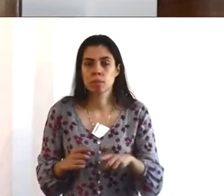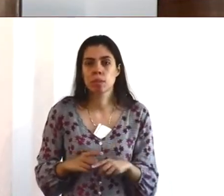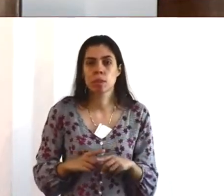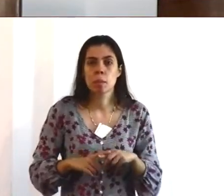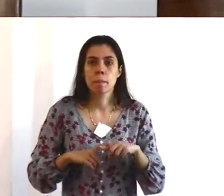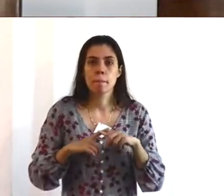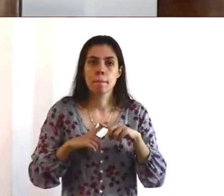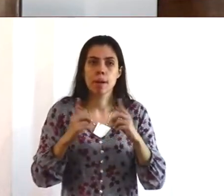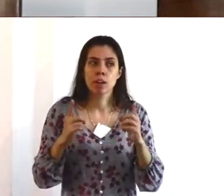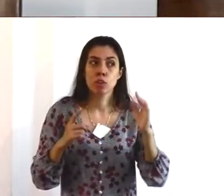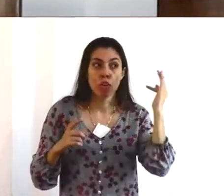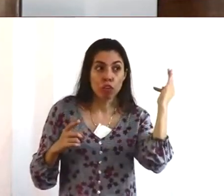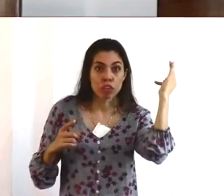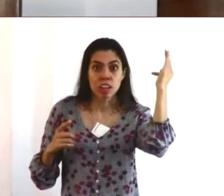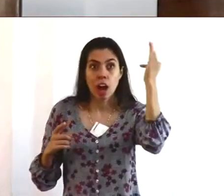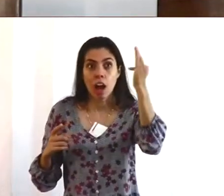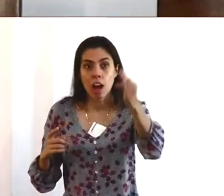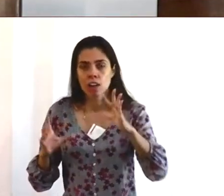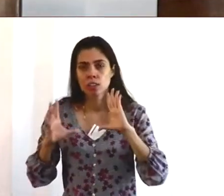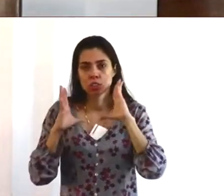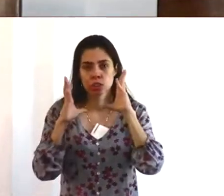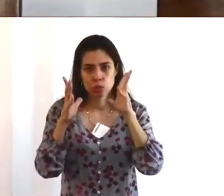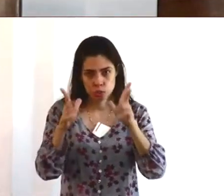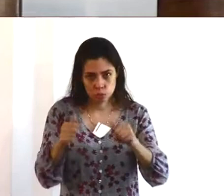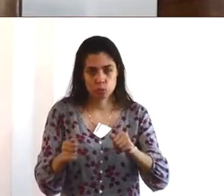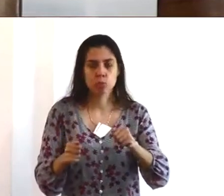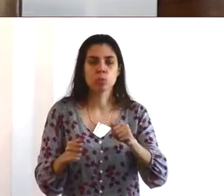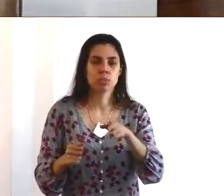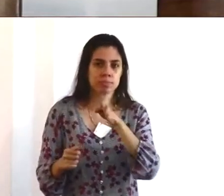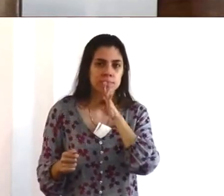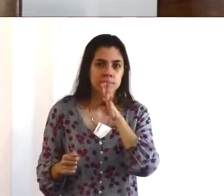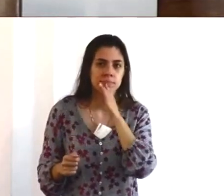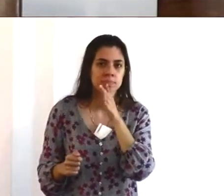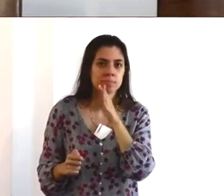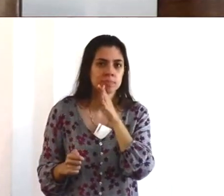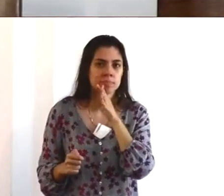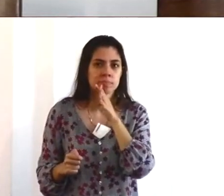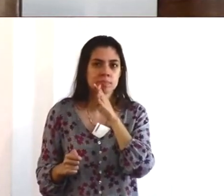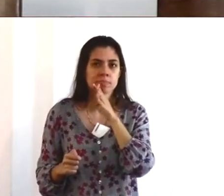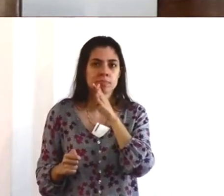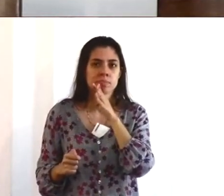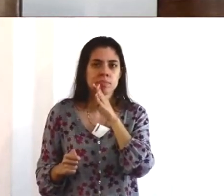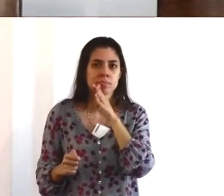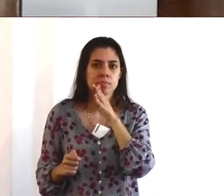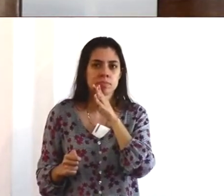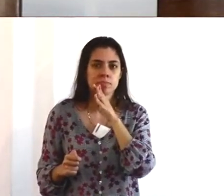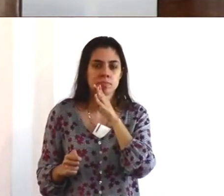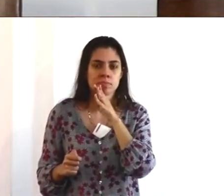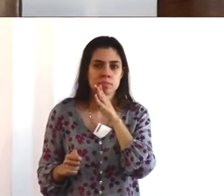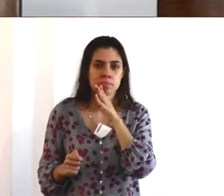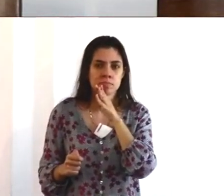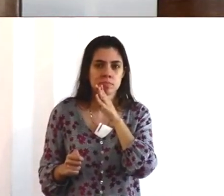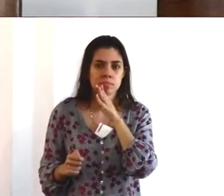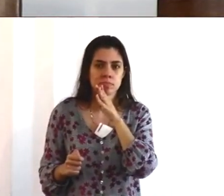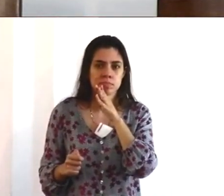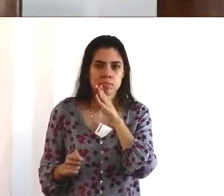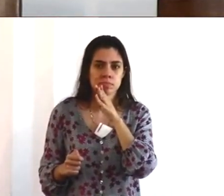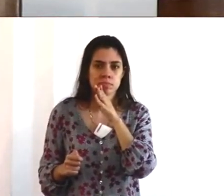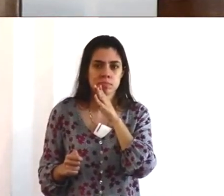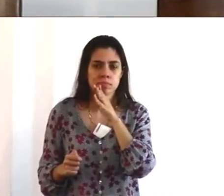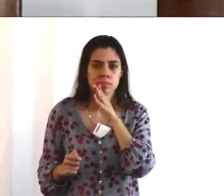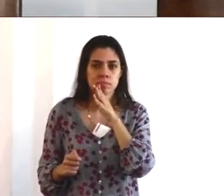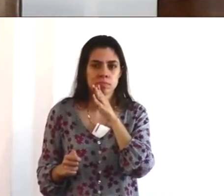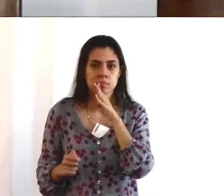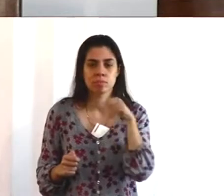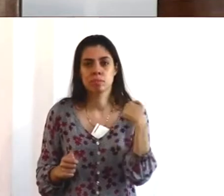na perspectiva da última página, que vai revelar que também nós